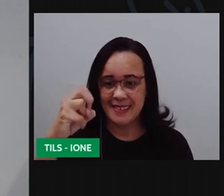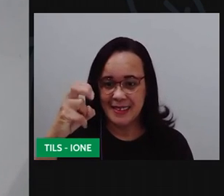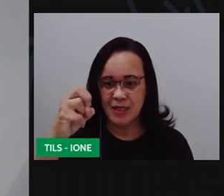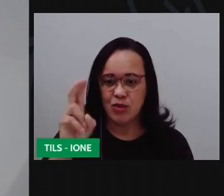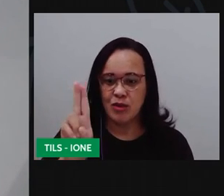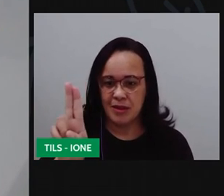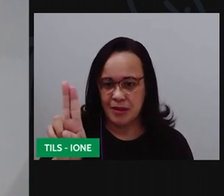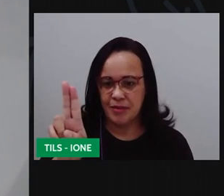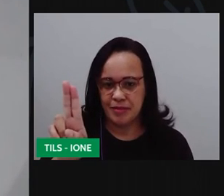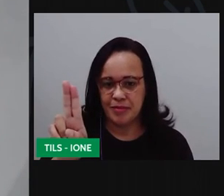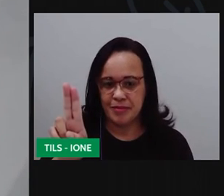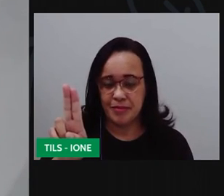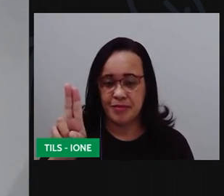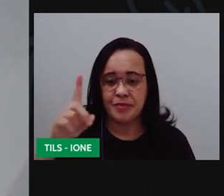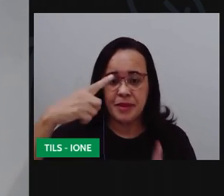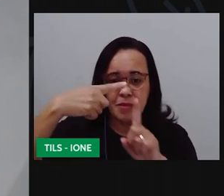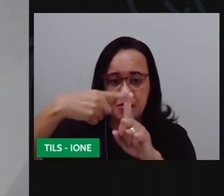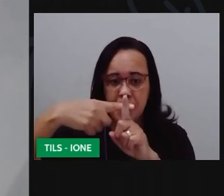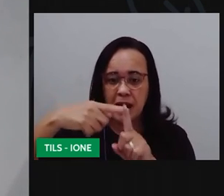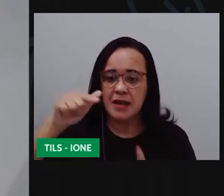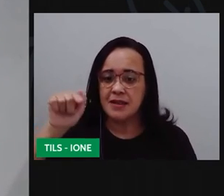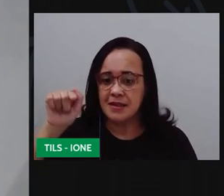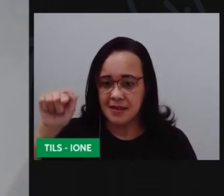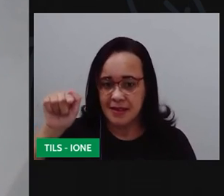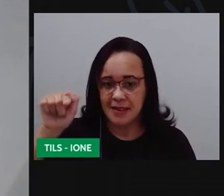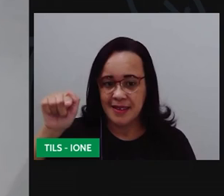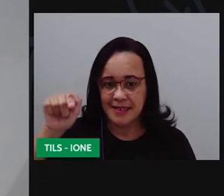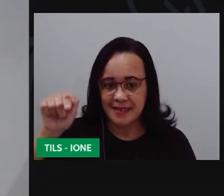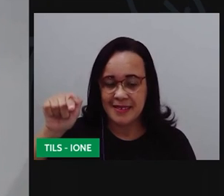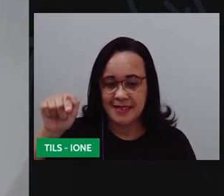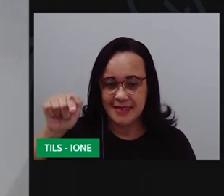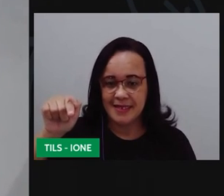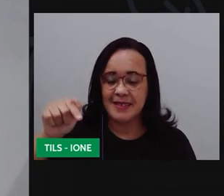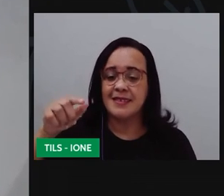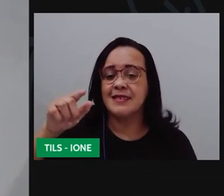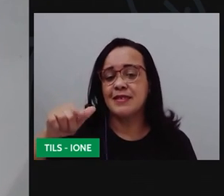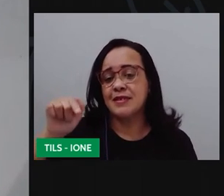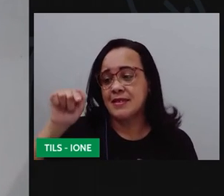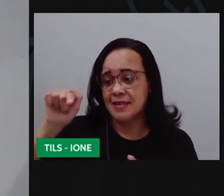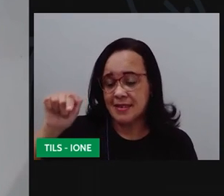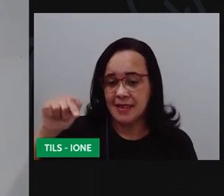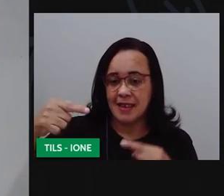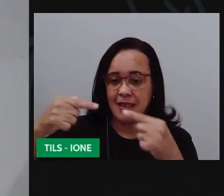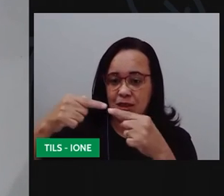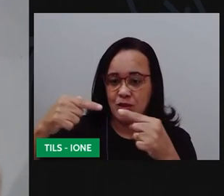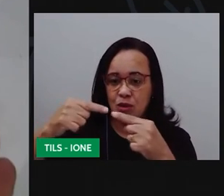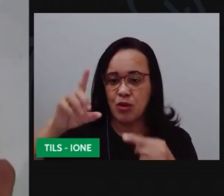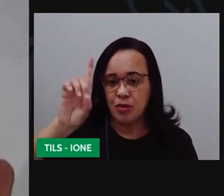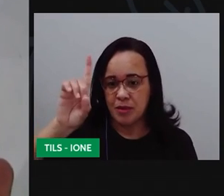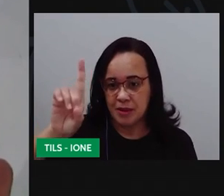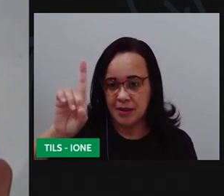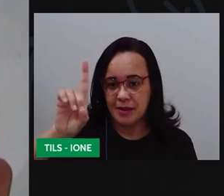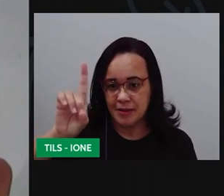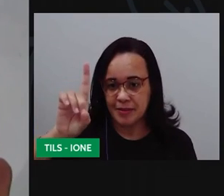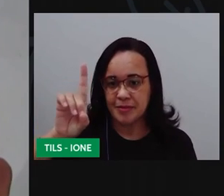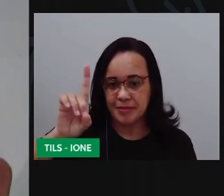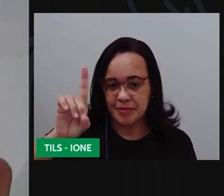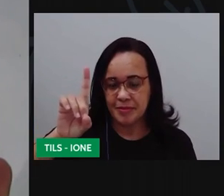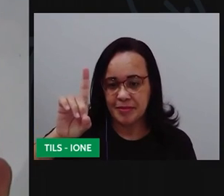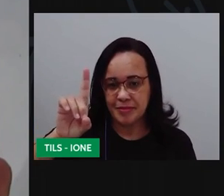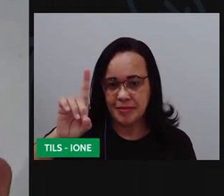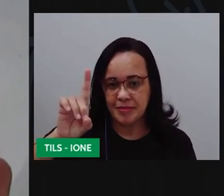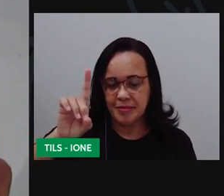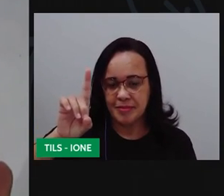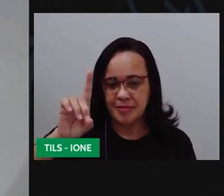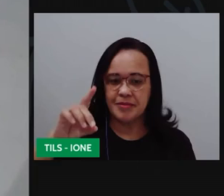unidades mas sete aqui 7 dezenas ou seja 70 Unidas